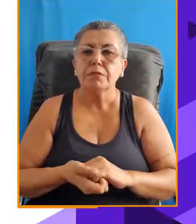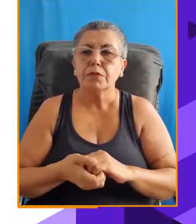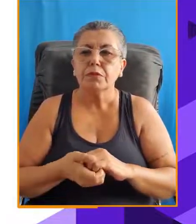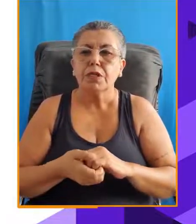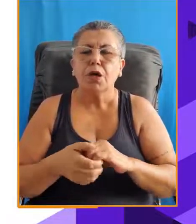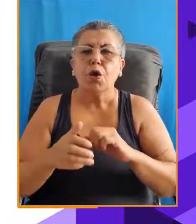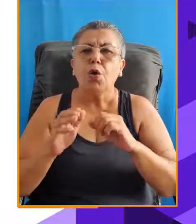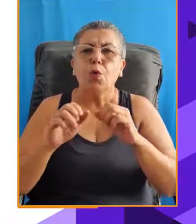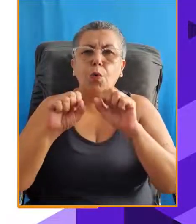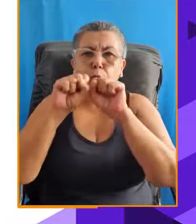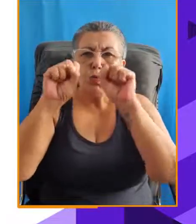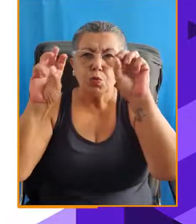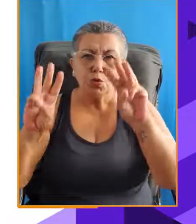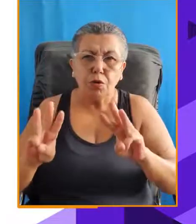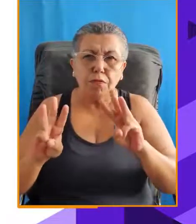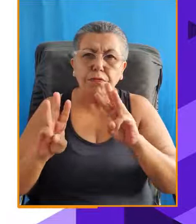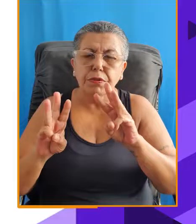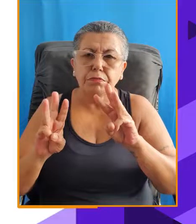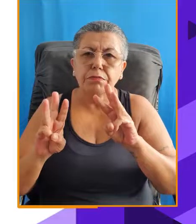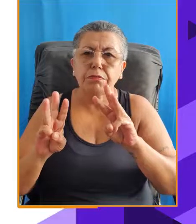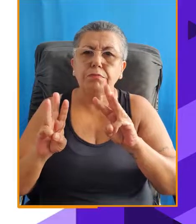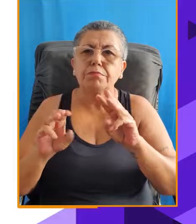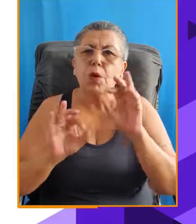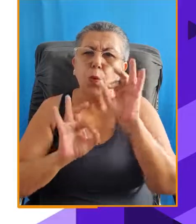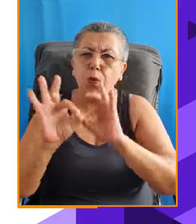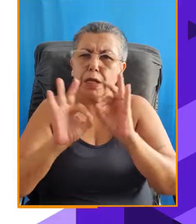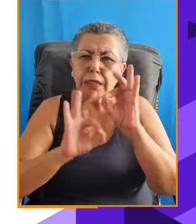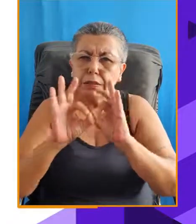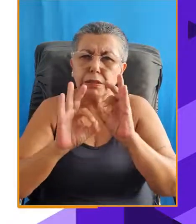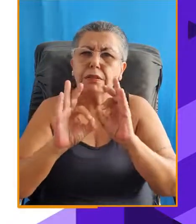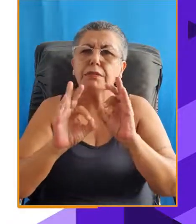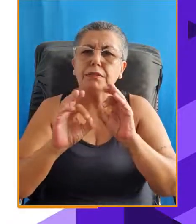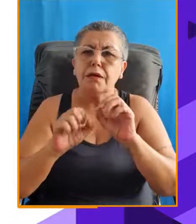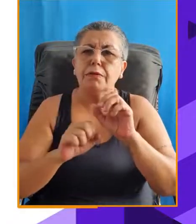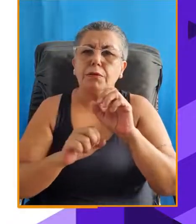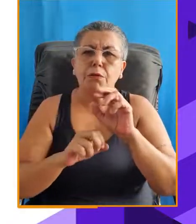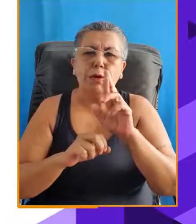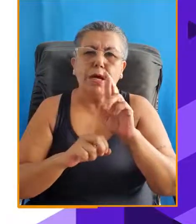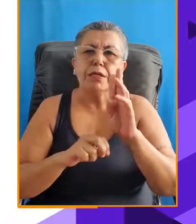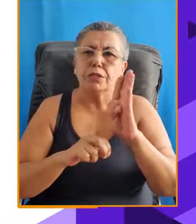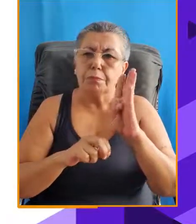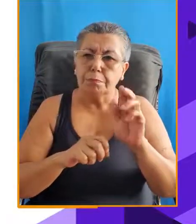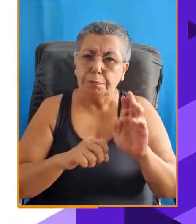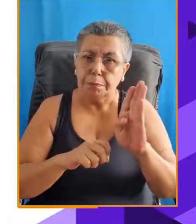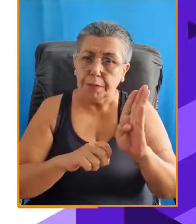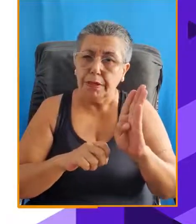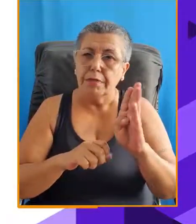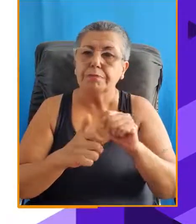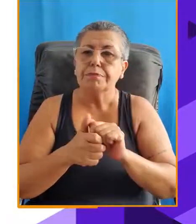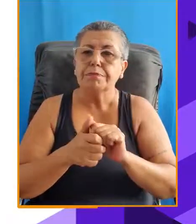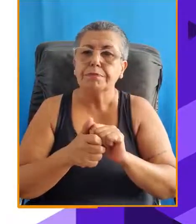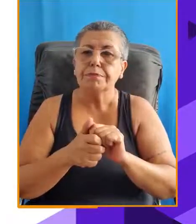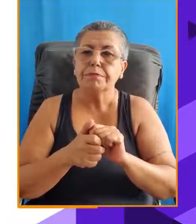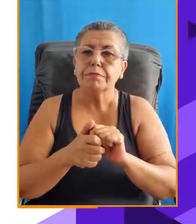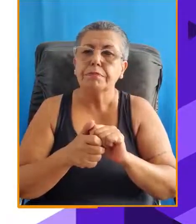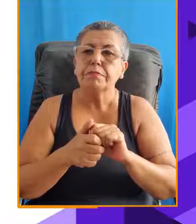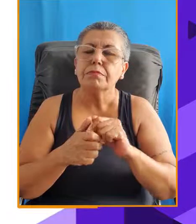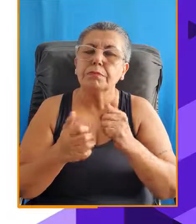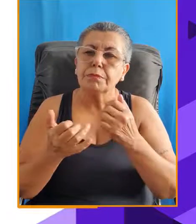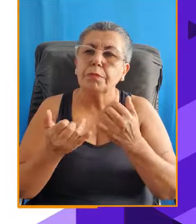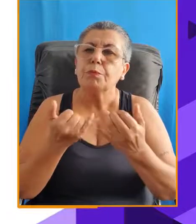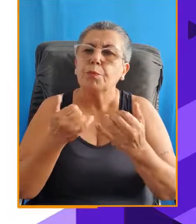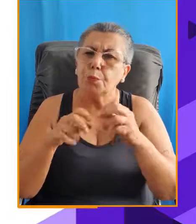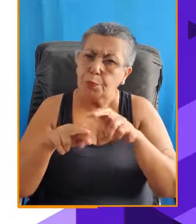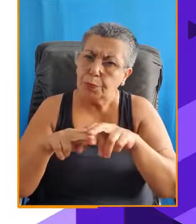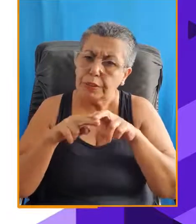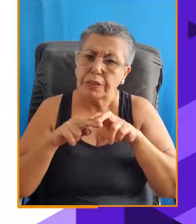Os softwares para edição gráfica e os monitores podem apresentar variações no padrão de cores RGB. É por esse